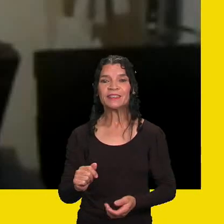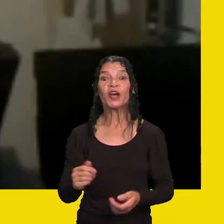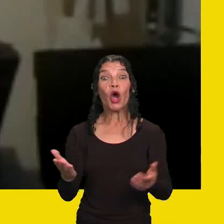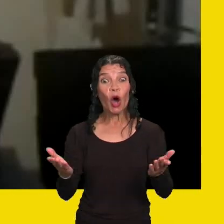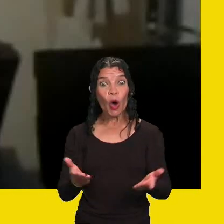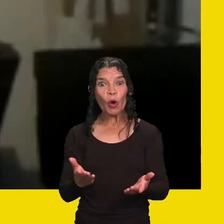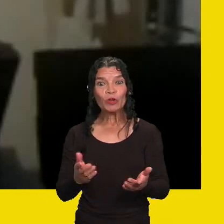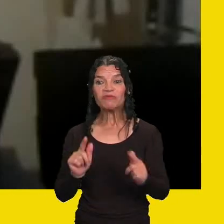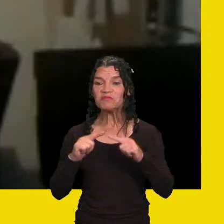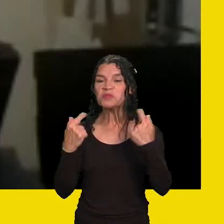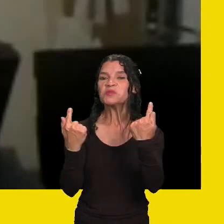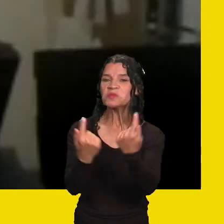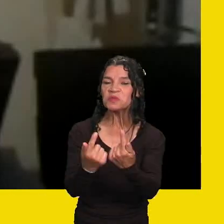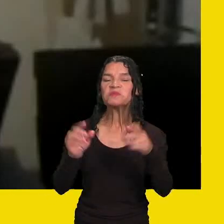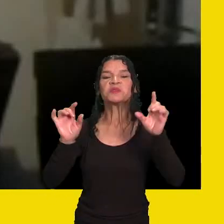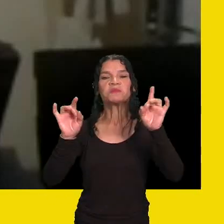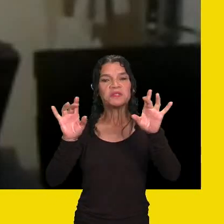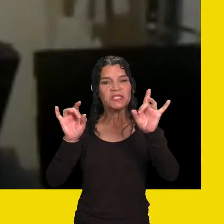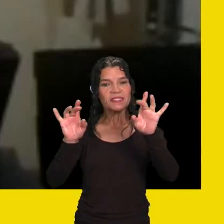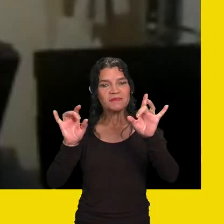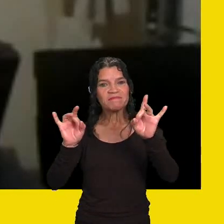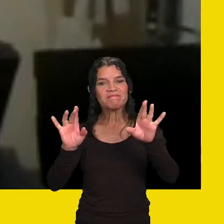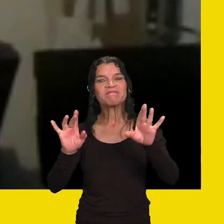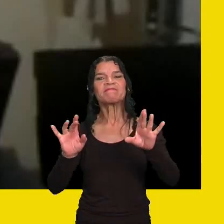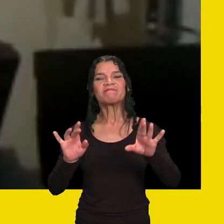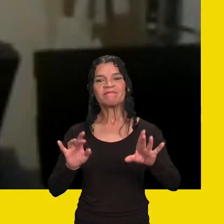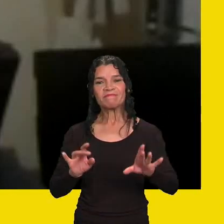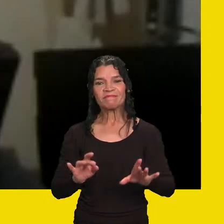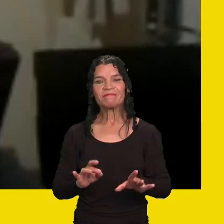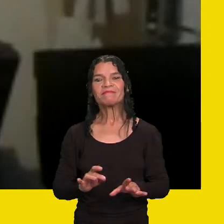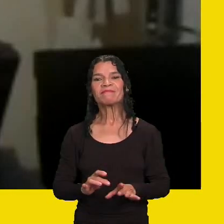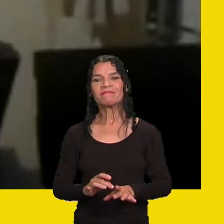foi um grupo assim, muito especial. E